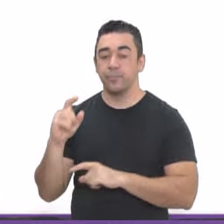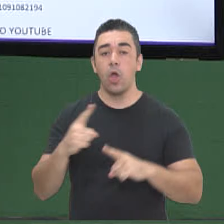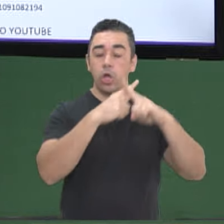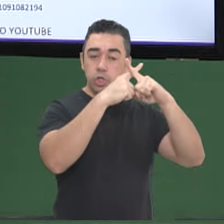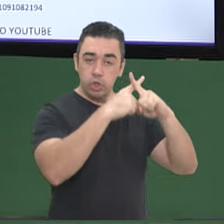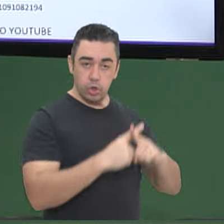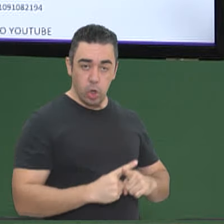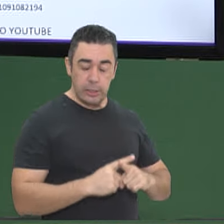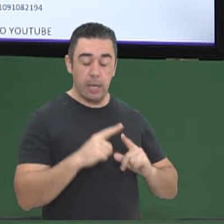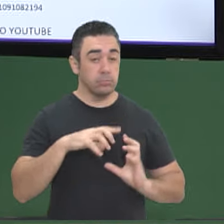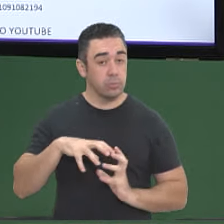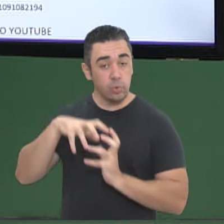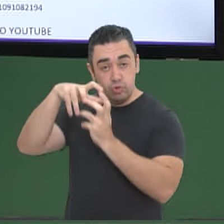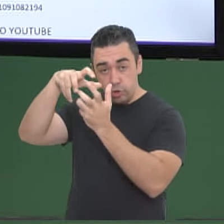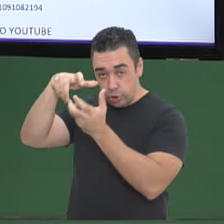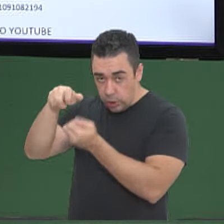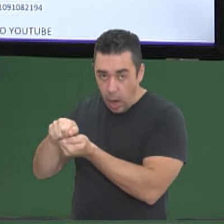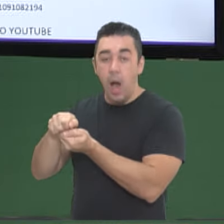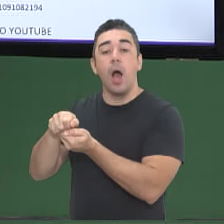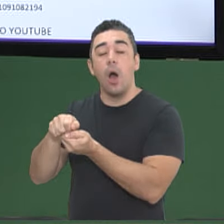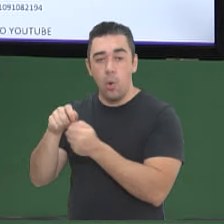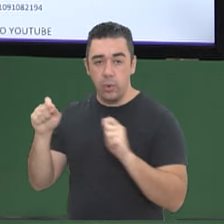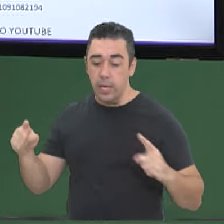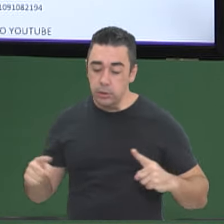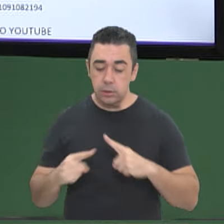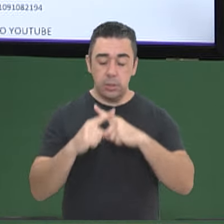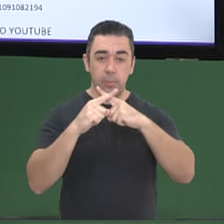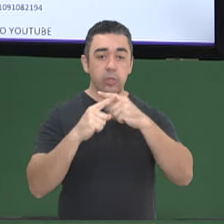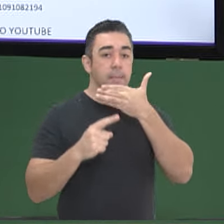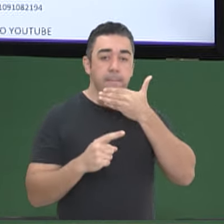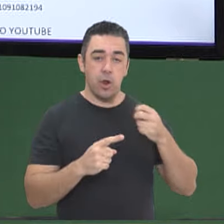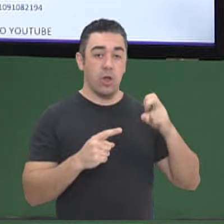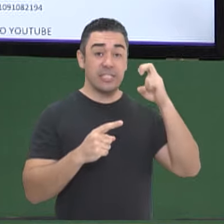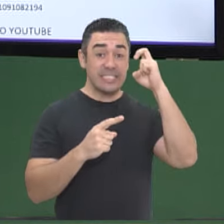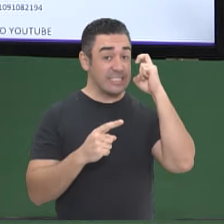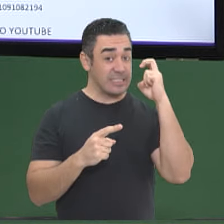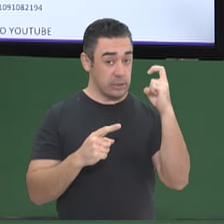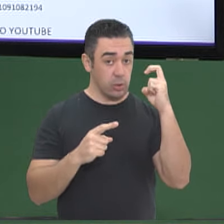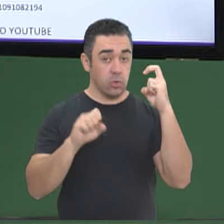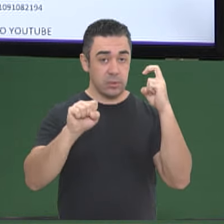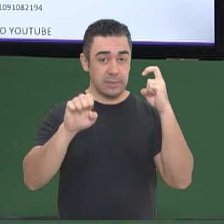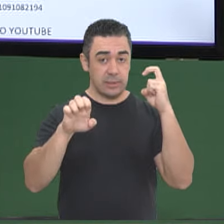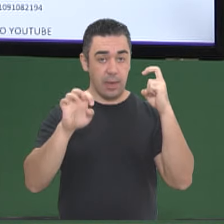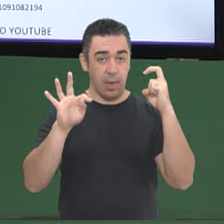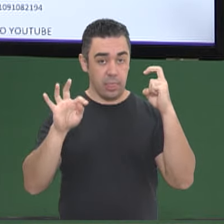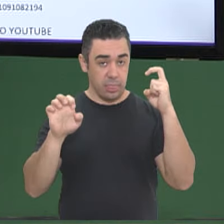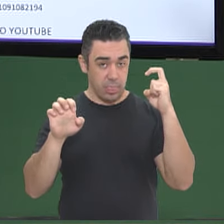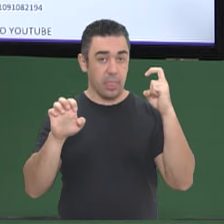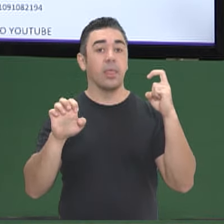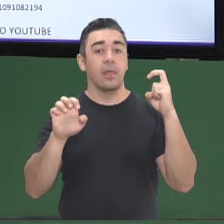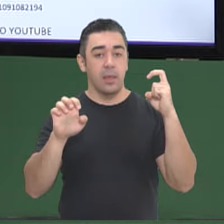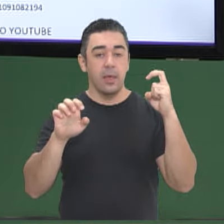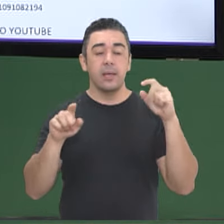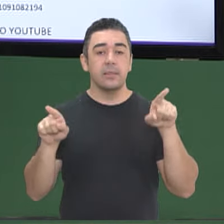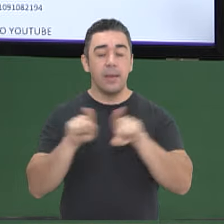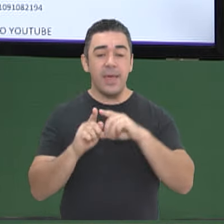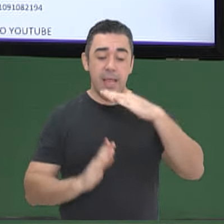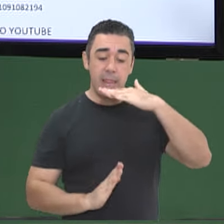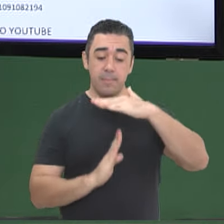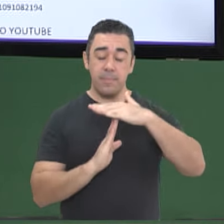de disputa em um melhor de 5 sets e os internacionais, cujo limite é de